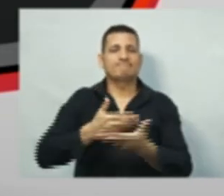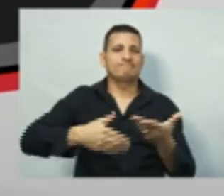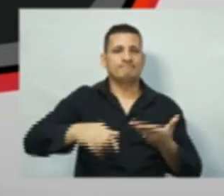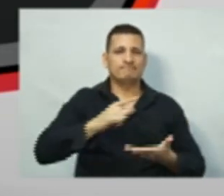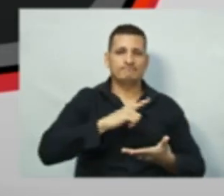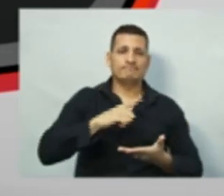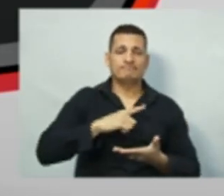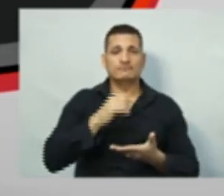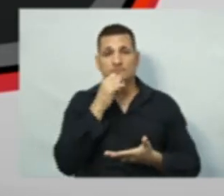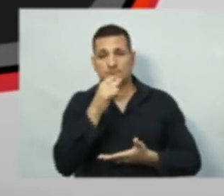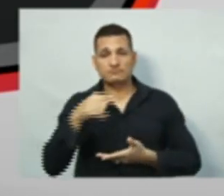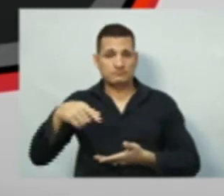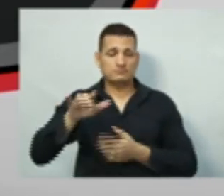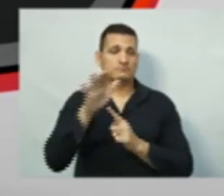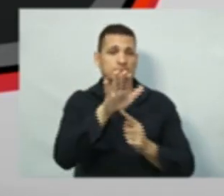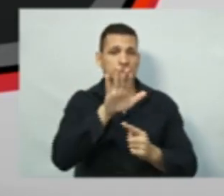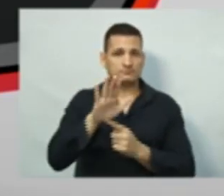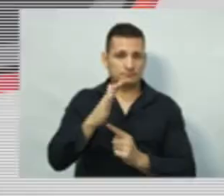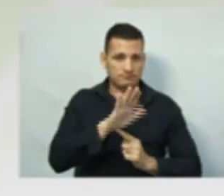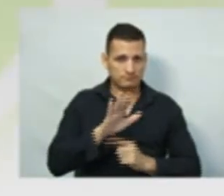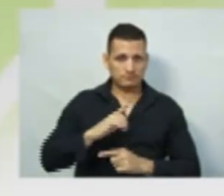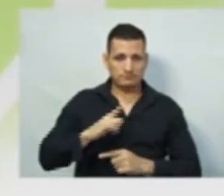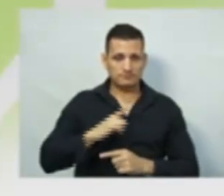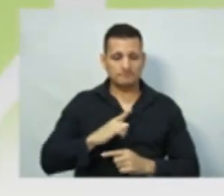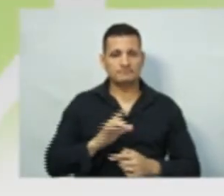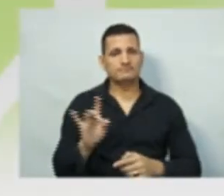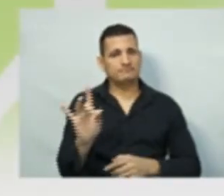medida da colaboração de cada um.